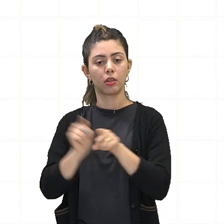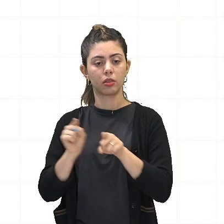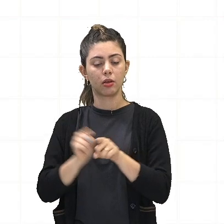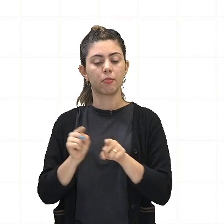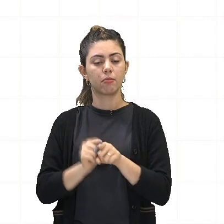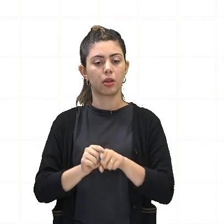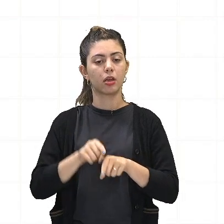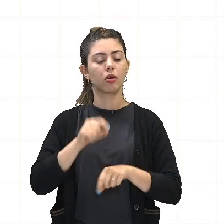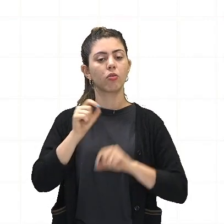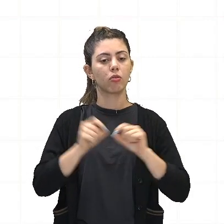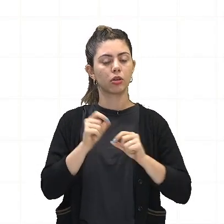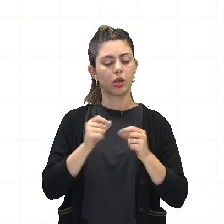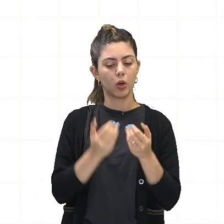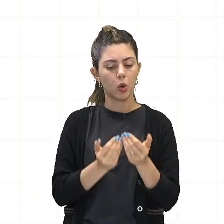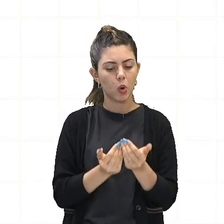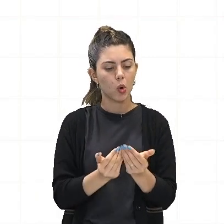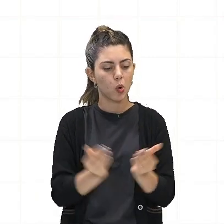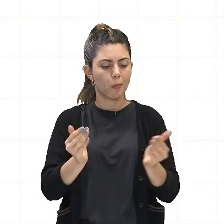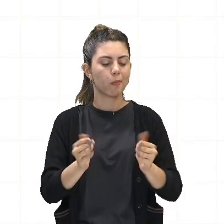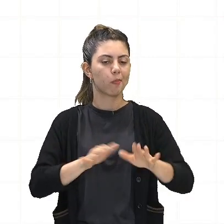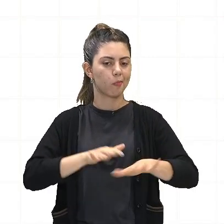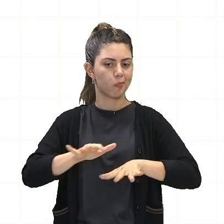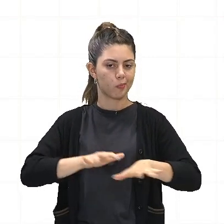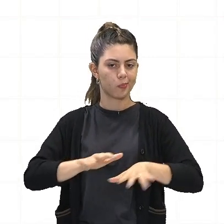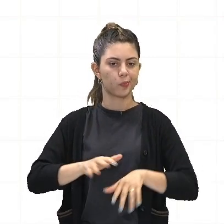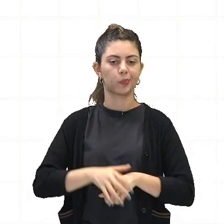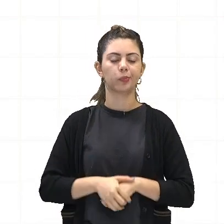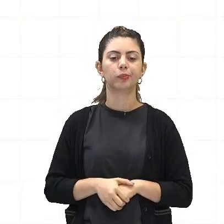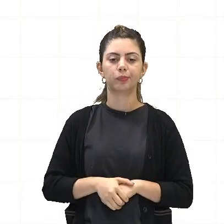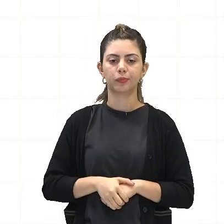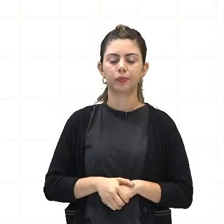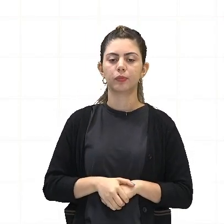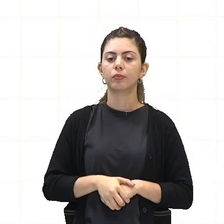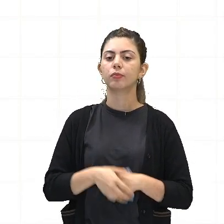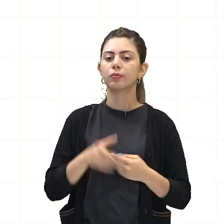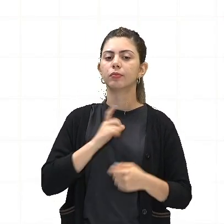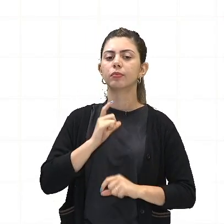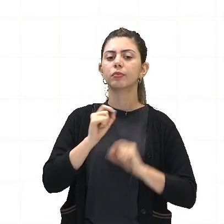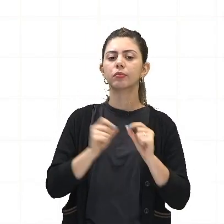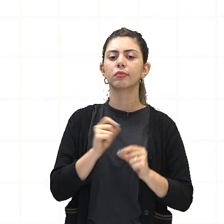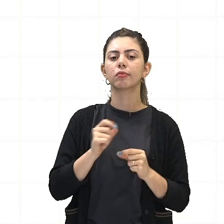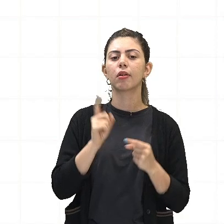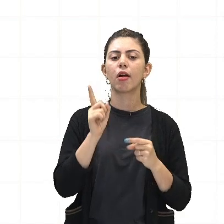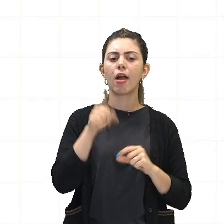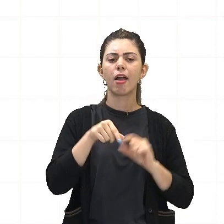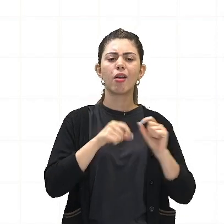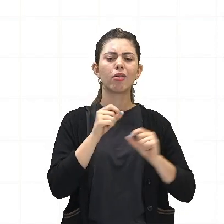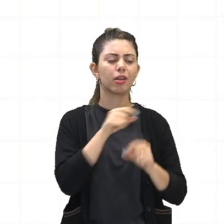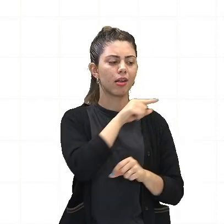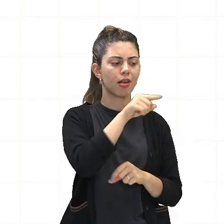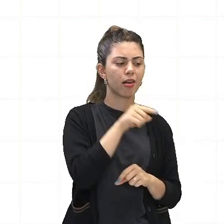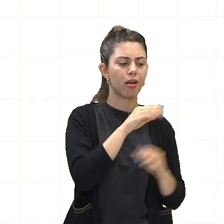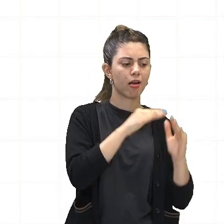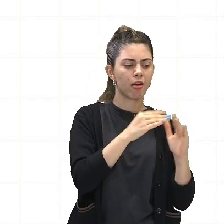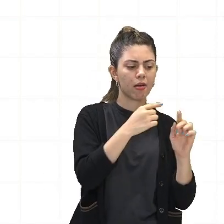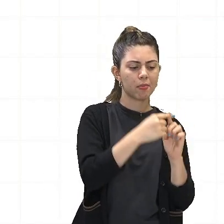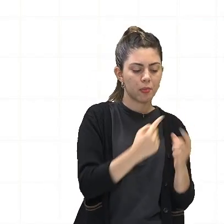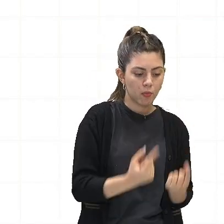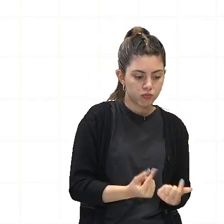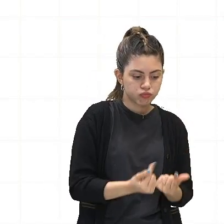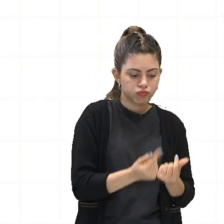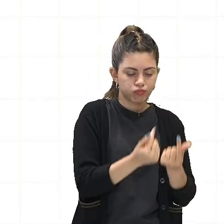dos motivos que Martinho Lutero vai utilizar para dar início à chamada